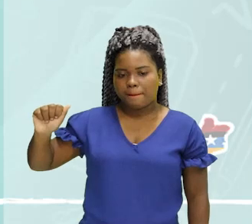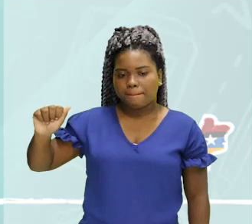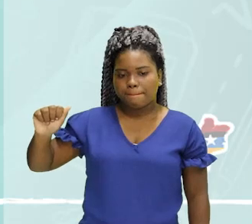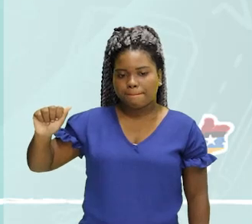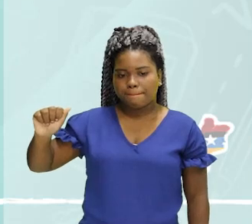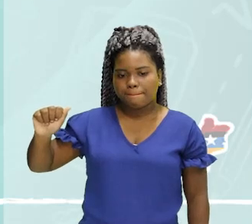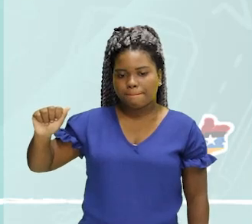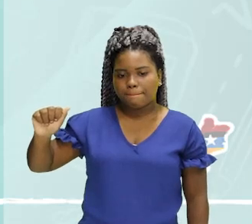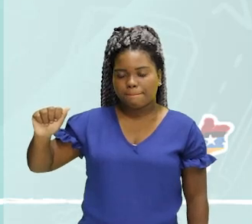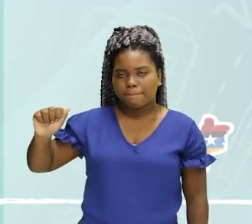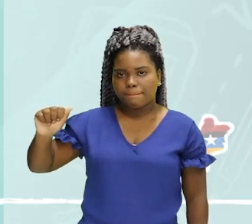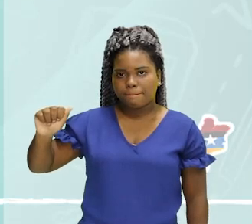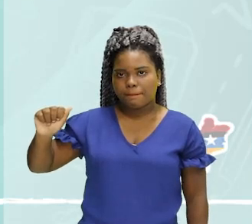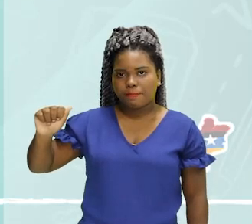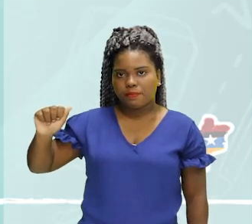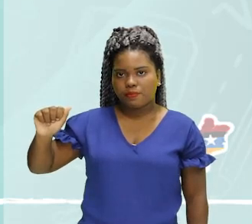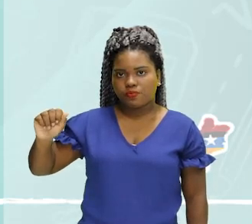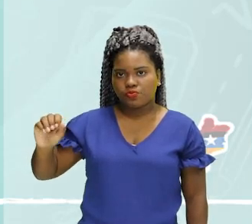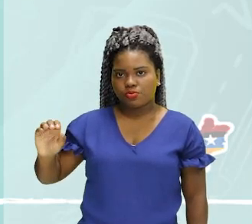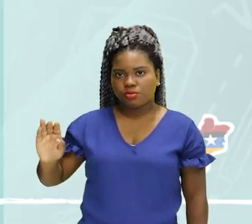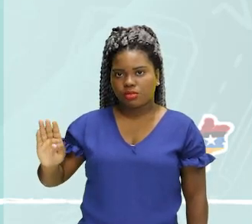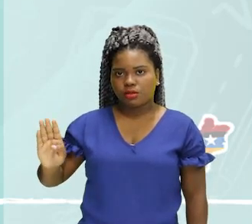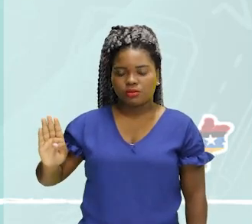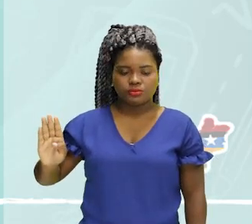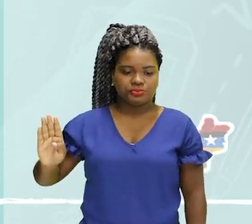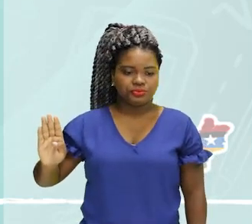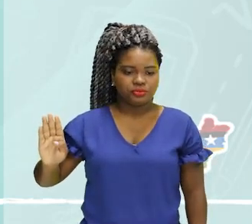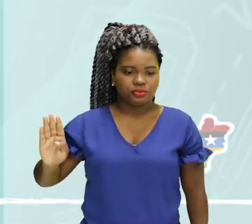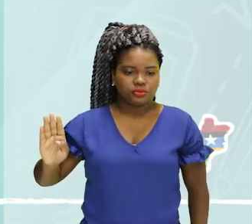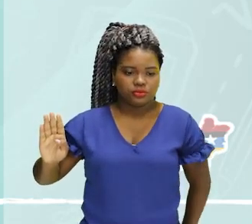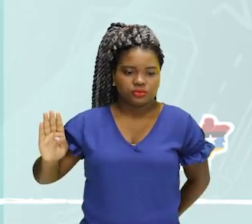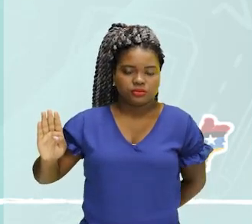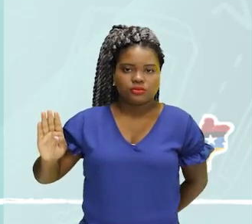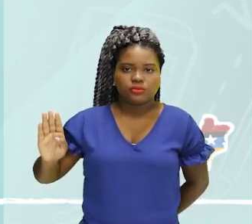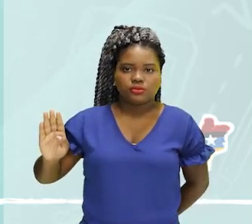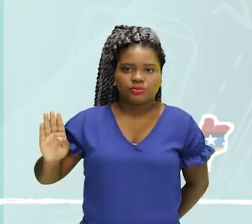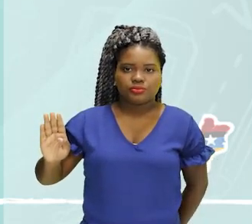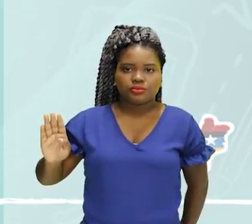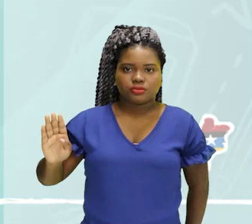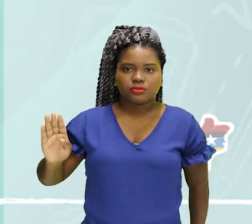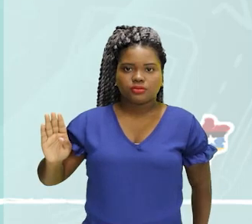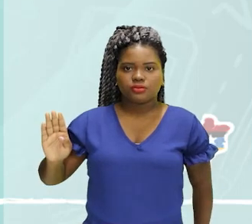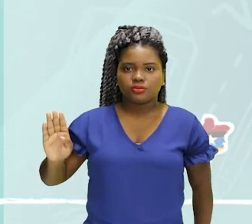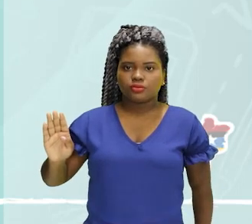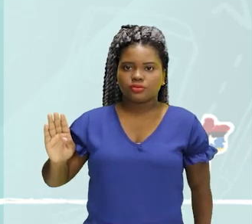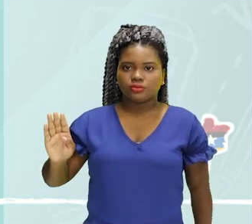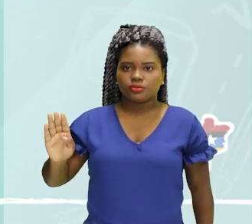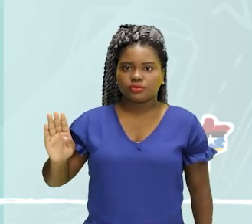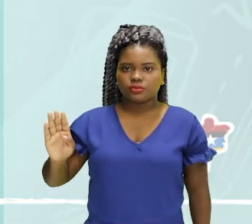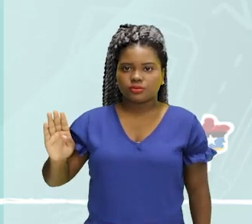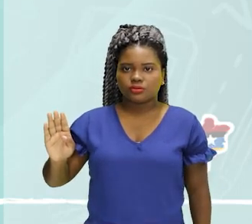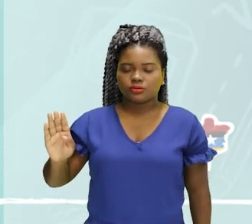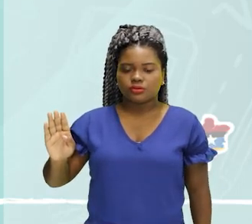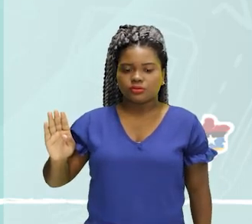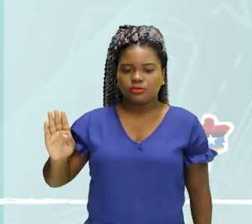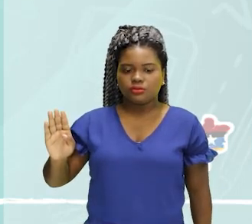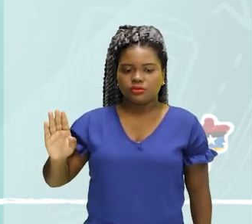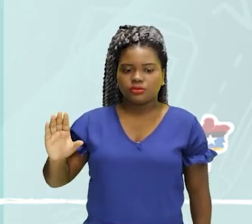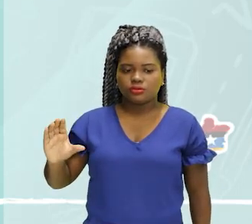capítulos do livro. Alfredo, alguma coisa, uma nova